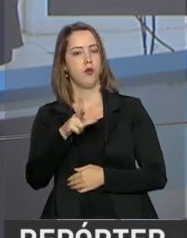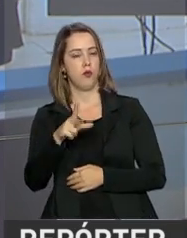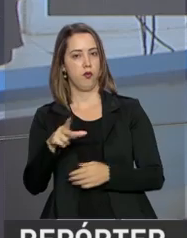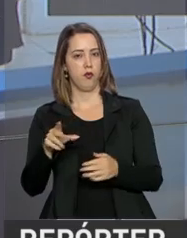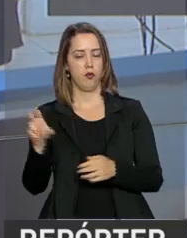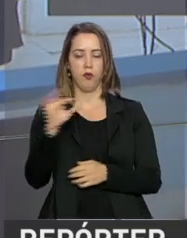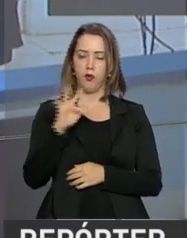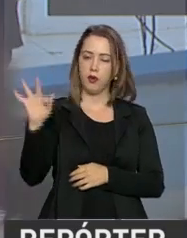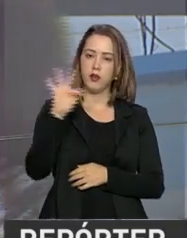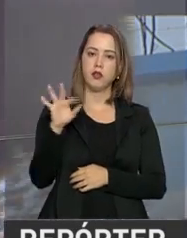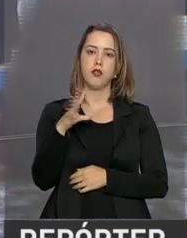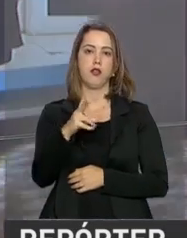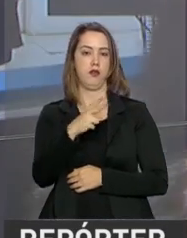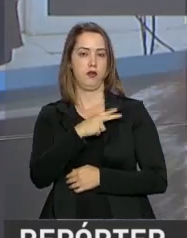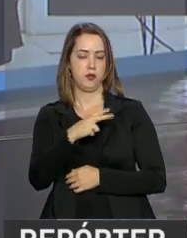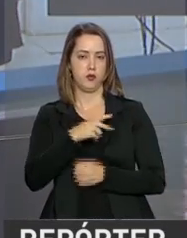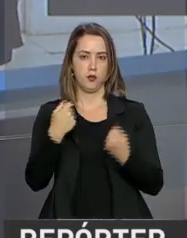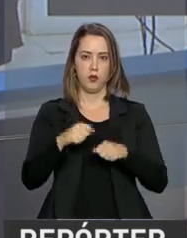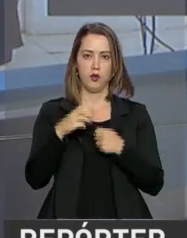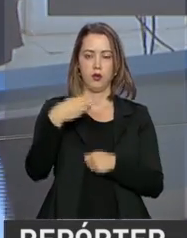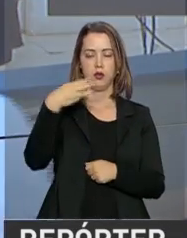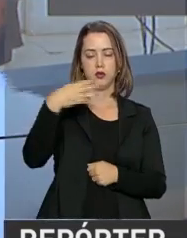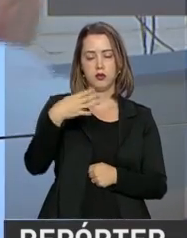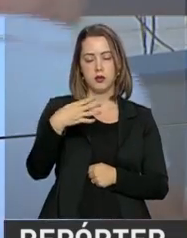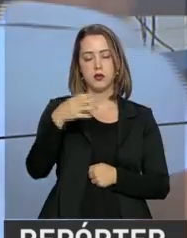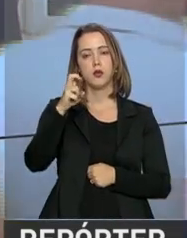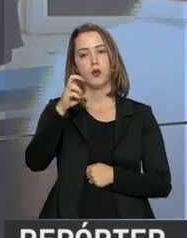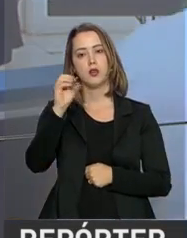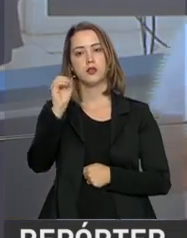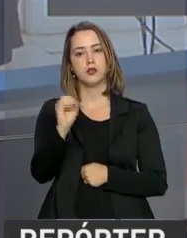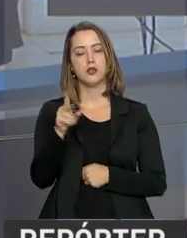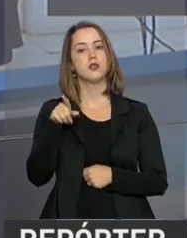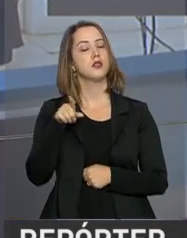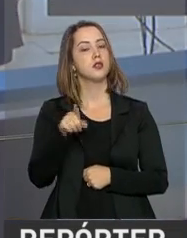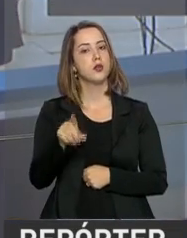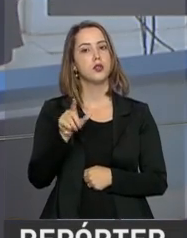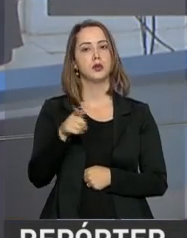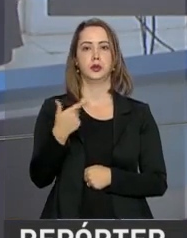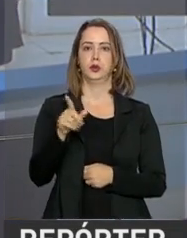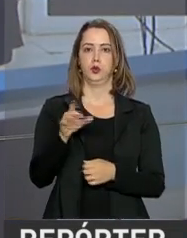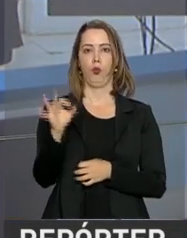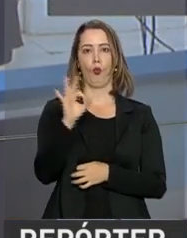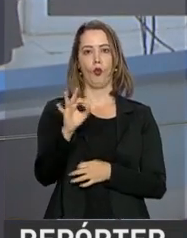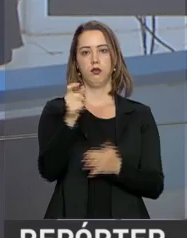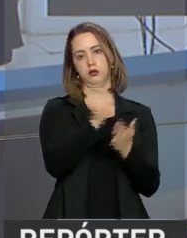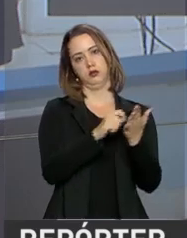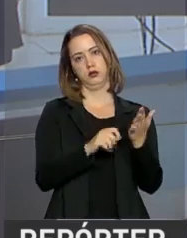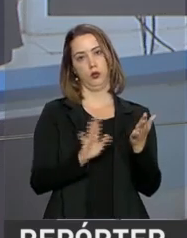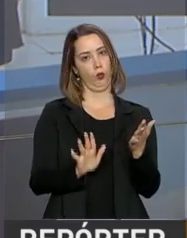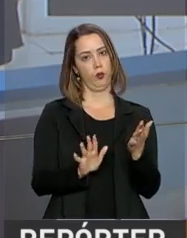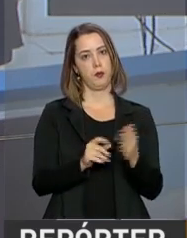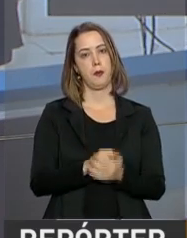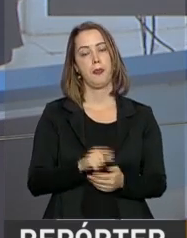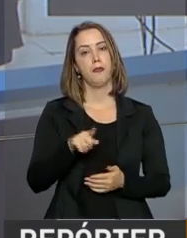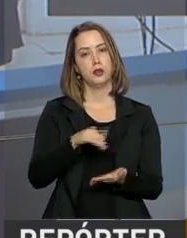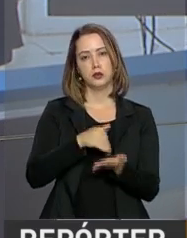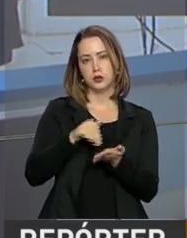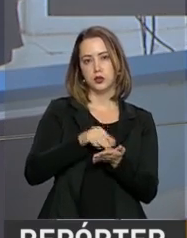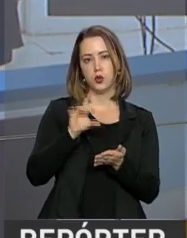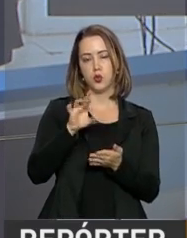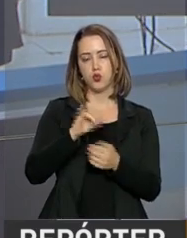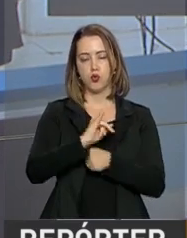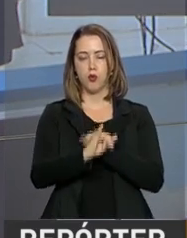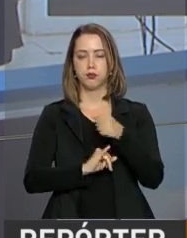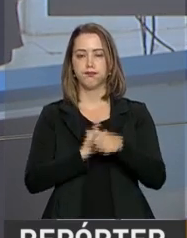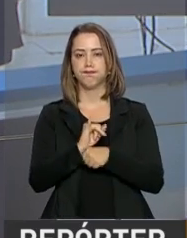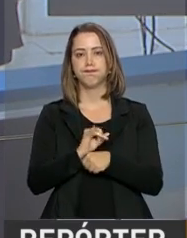tirado no mínimo 450 pontos na média das notas e não ter zerado a redação para fazer a inscrição basta acessar o